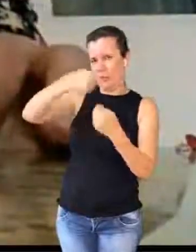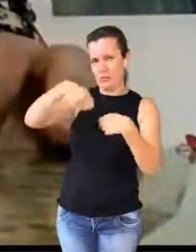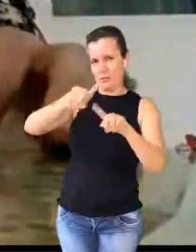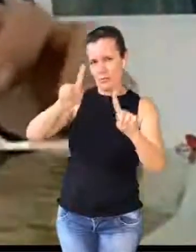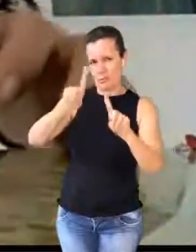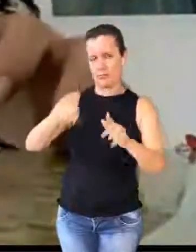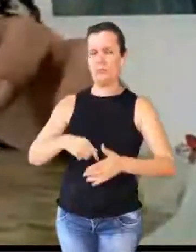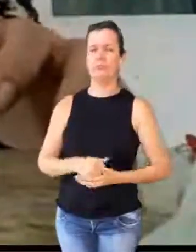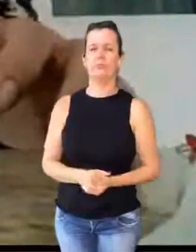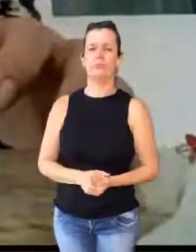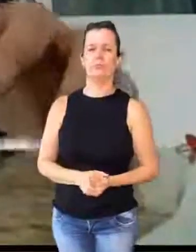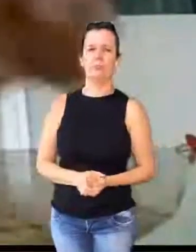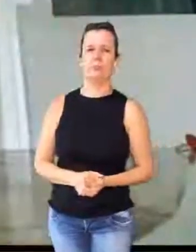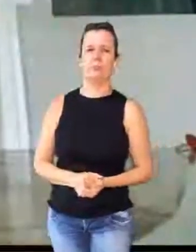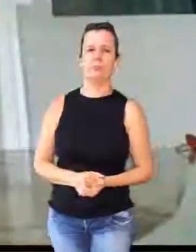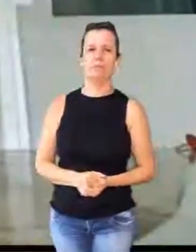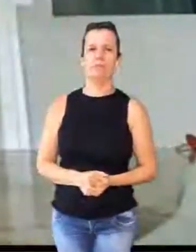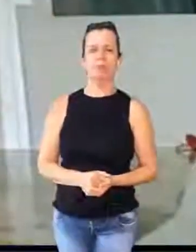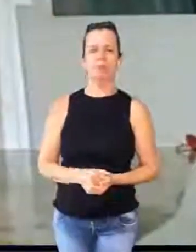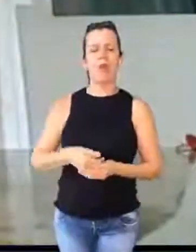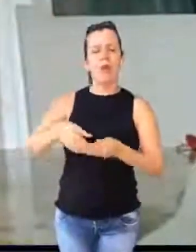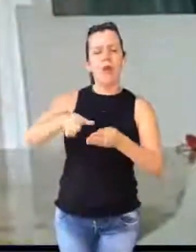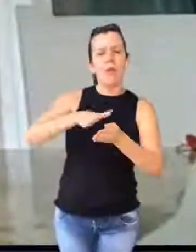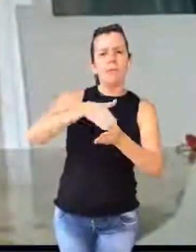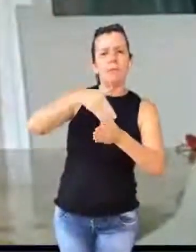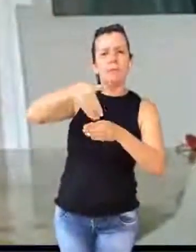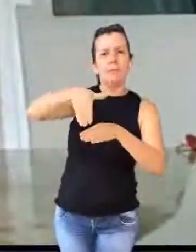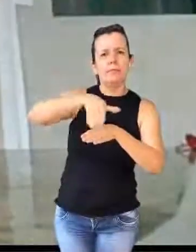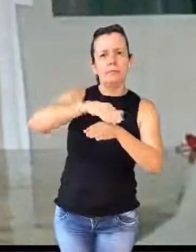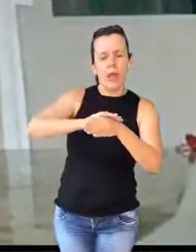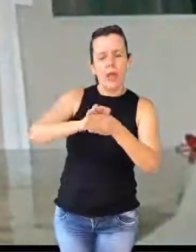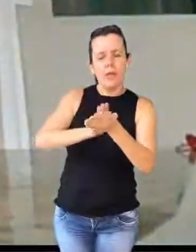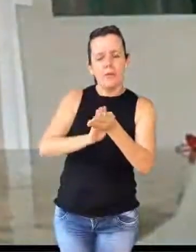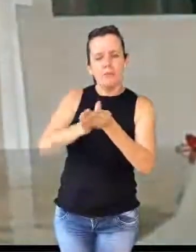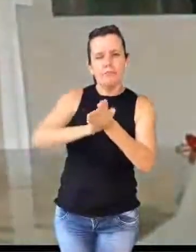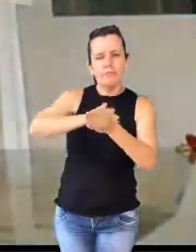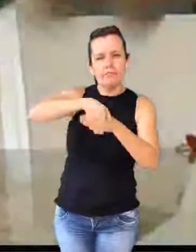entendeu? Cola branca mesmo, cola branca.